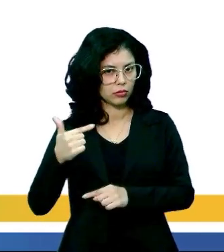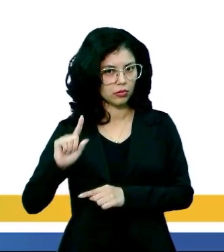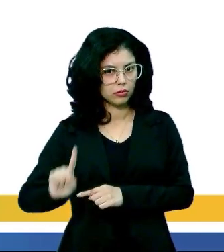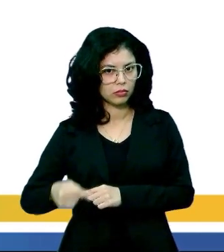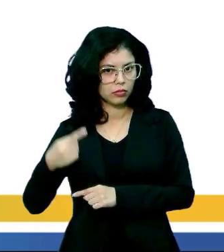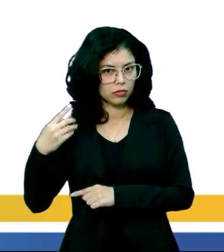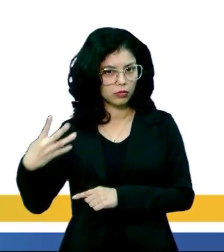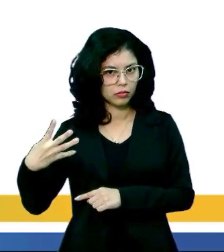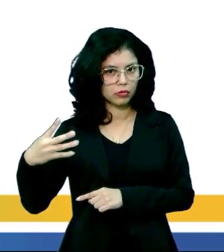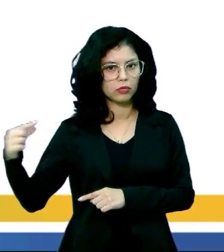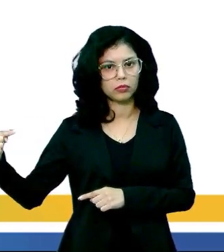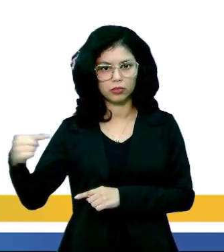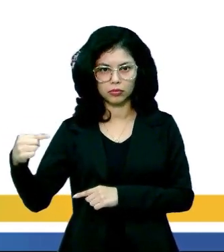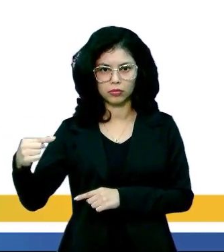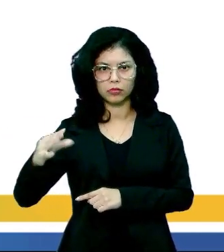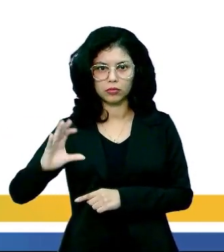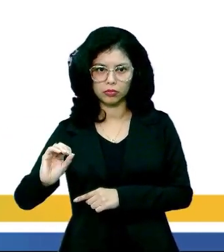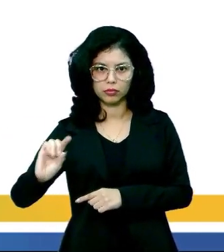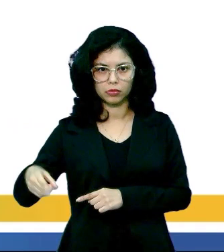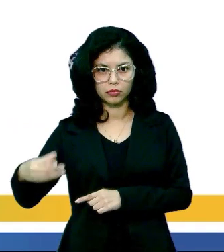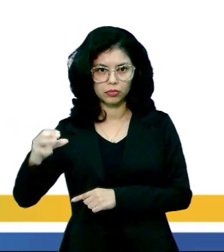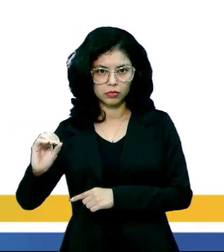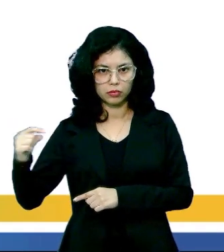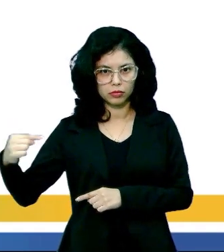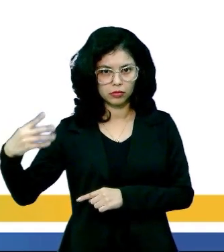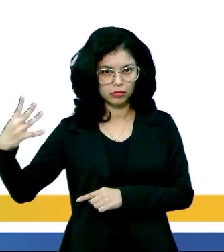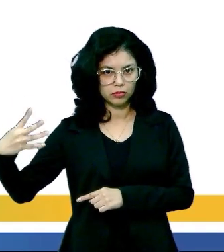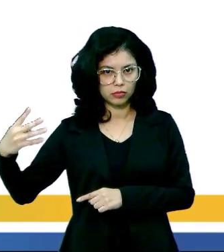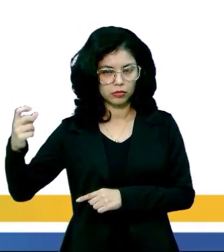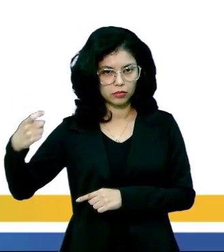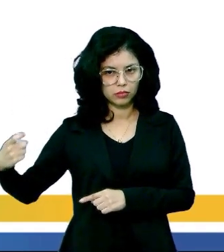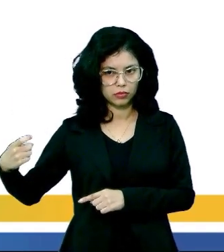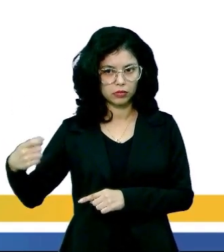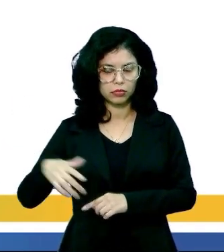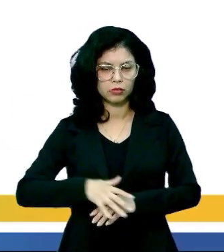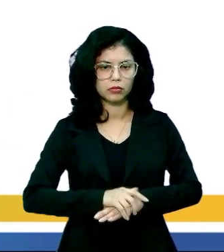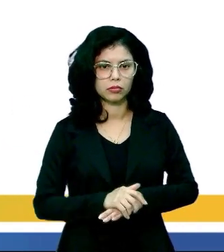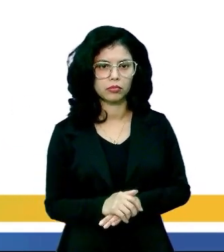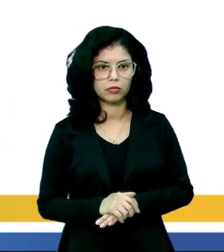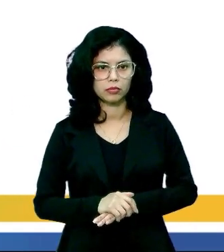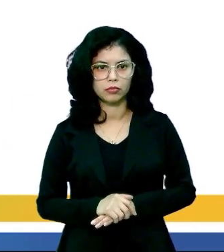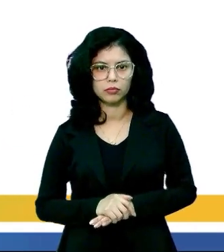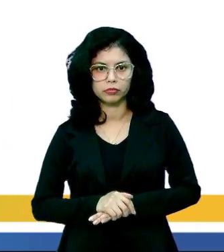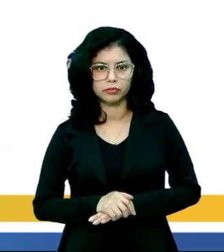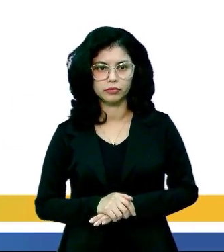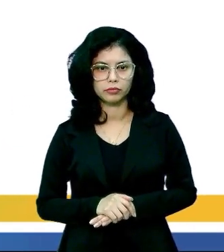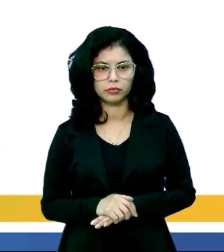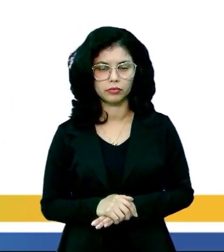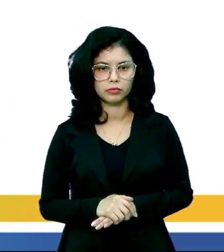0,03x mais 2,4 menos, que é a nossa porcentagem,